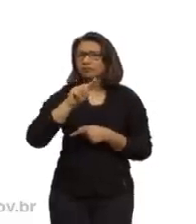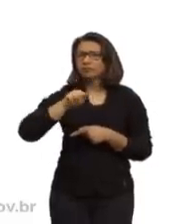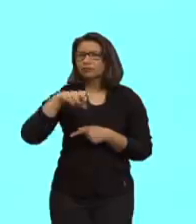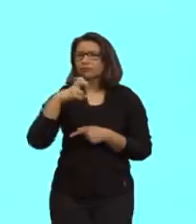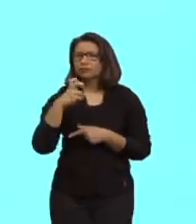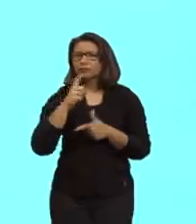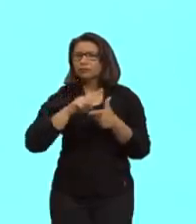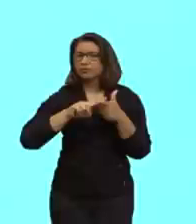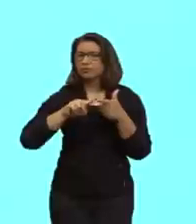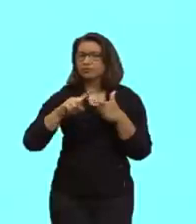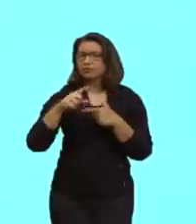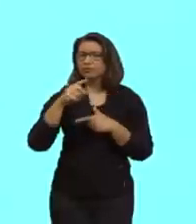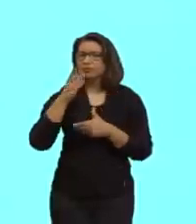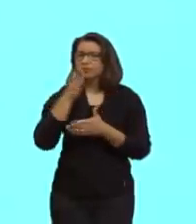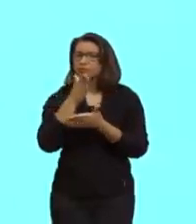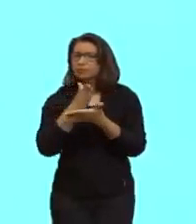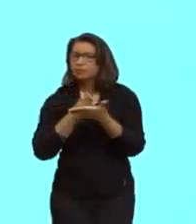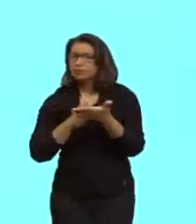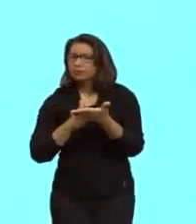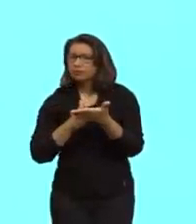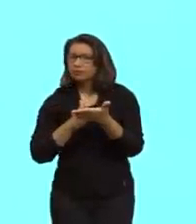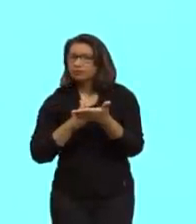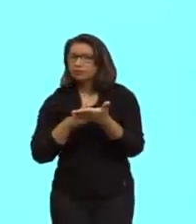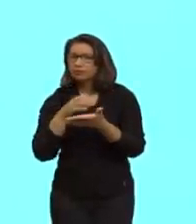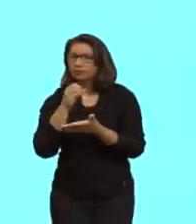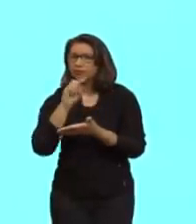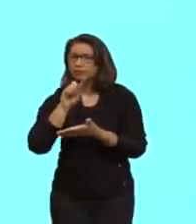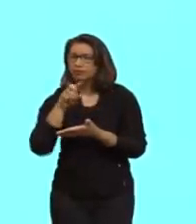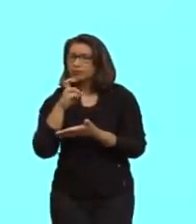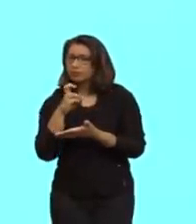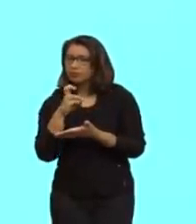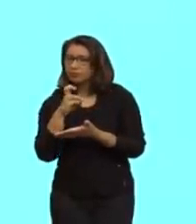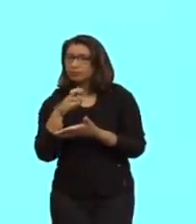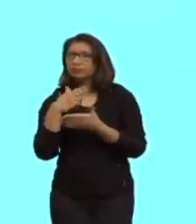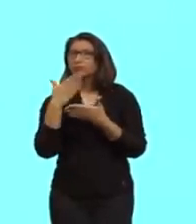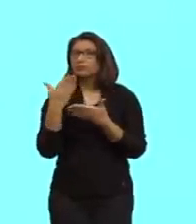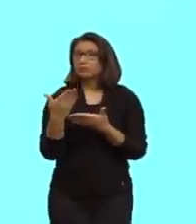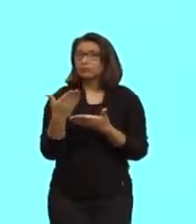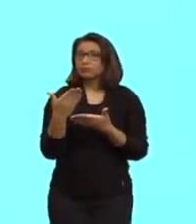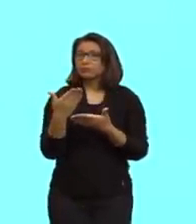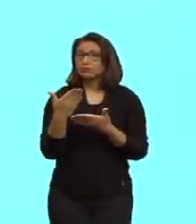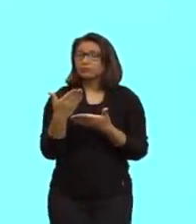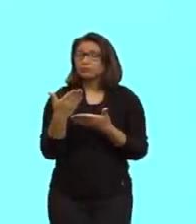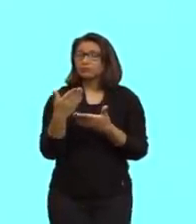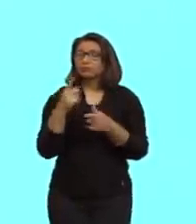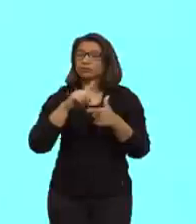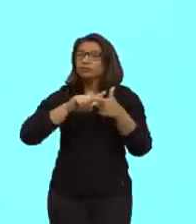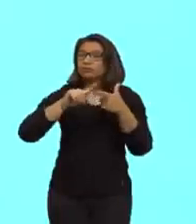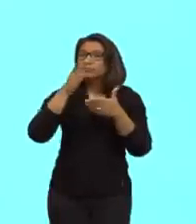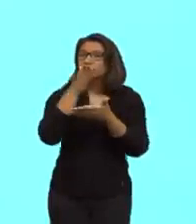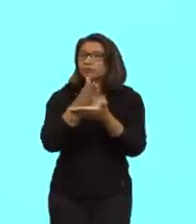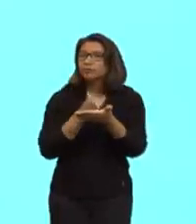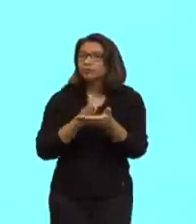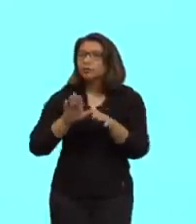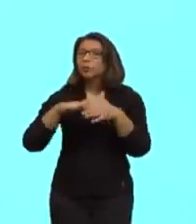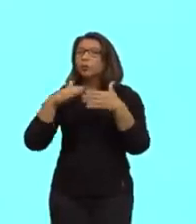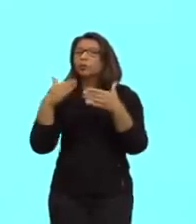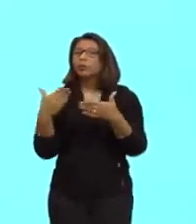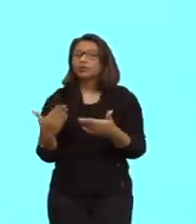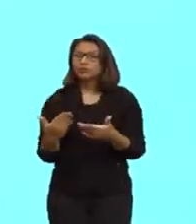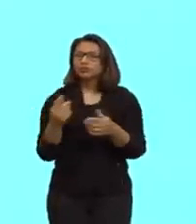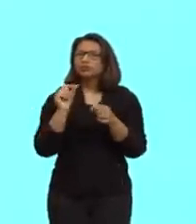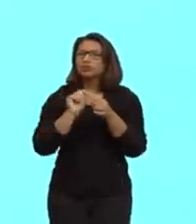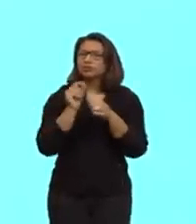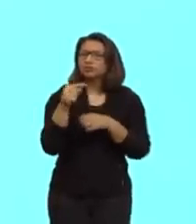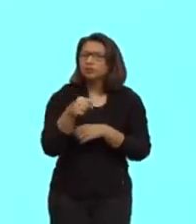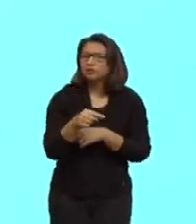22,5 dividido por meio. É isso que a gente está fazendo, né? Então, nós estamos dividindo a metade. Quando eu estou dividindo a metade,